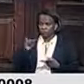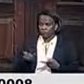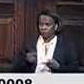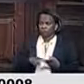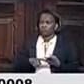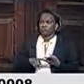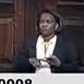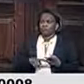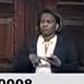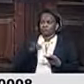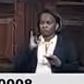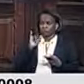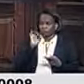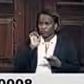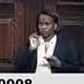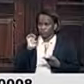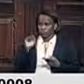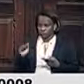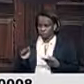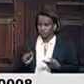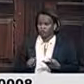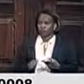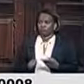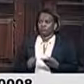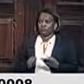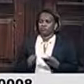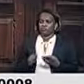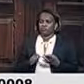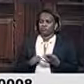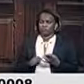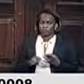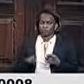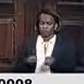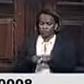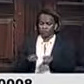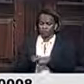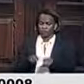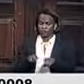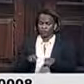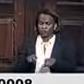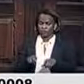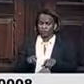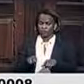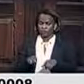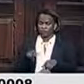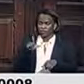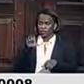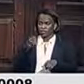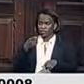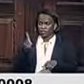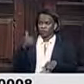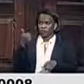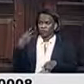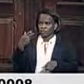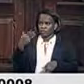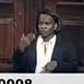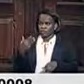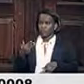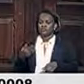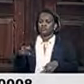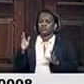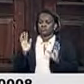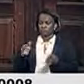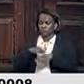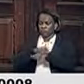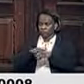o Instituto de Engenharia e Arquitetura e a Fundação Leão 13. Tinha